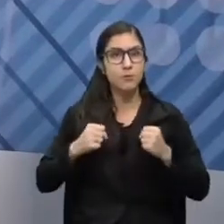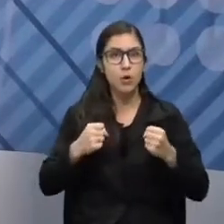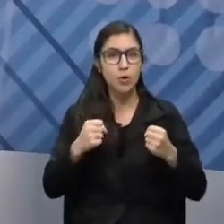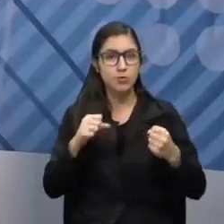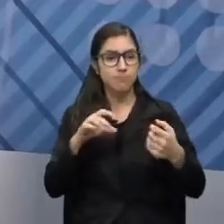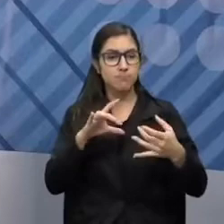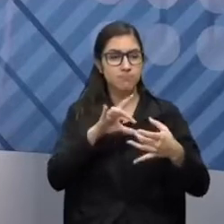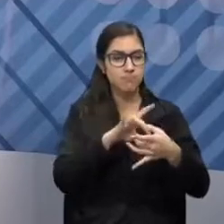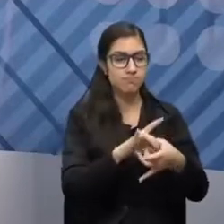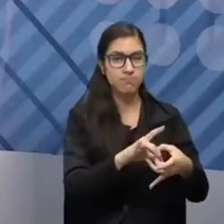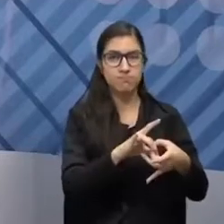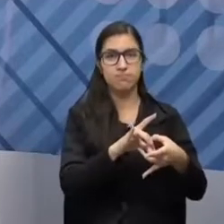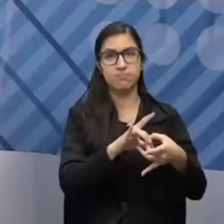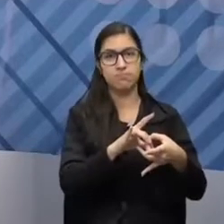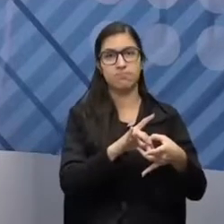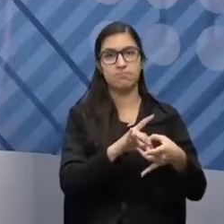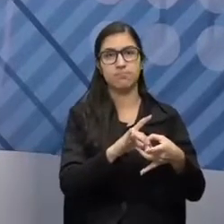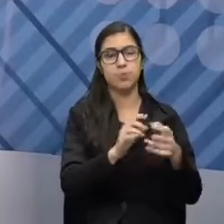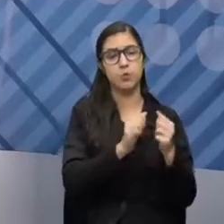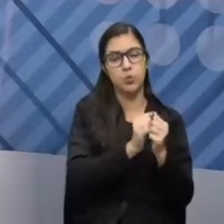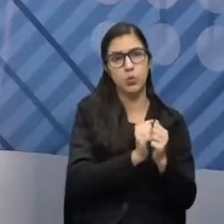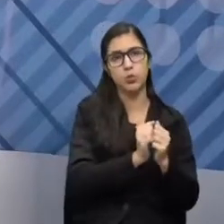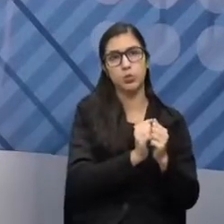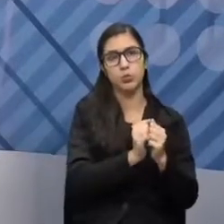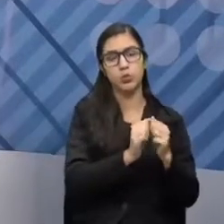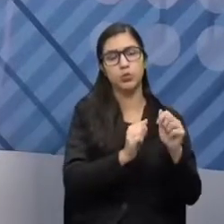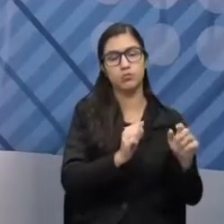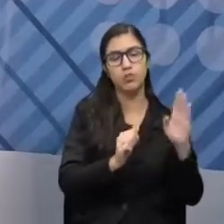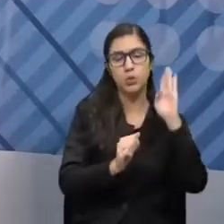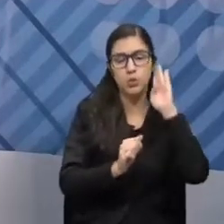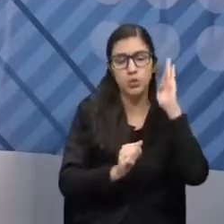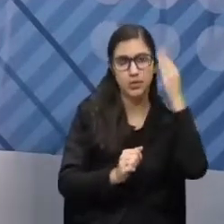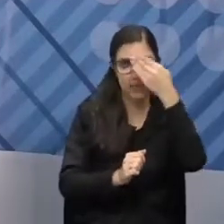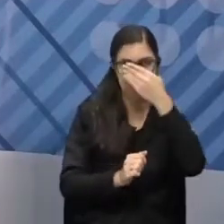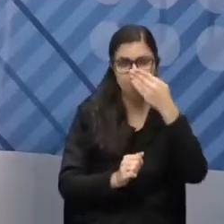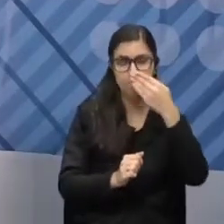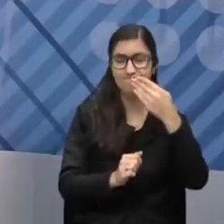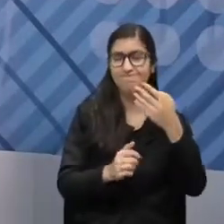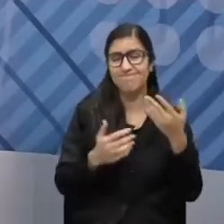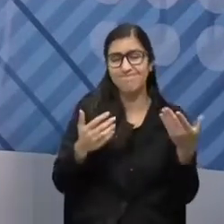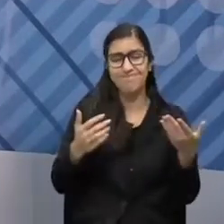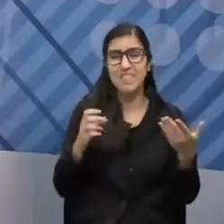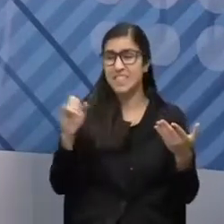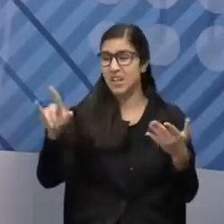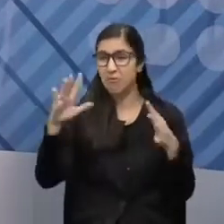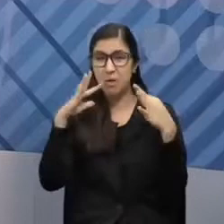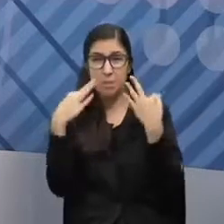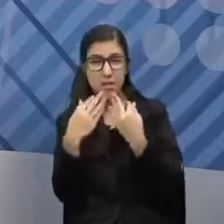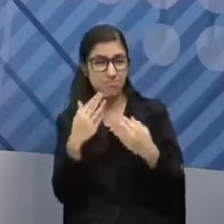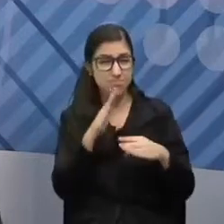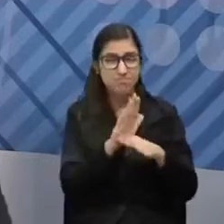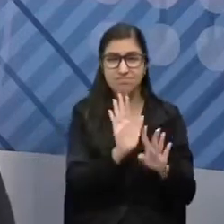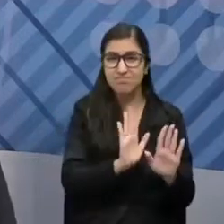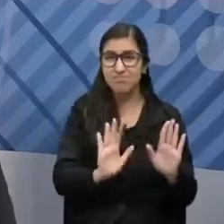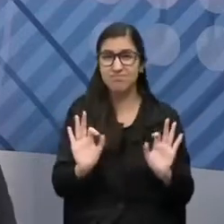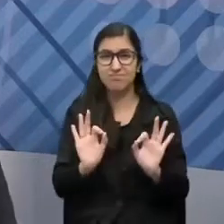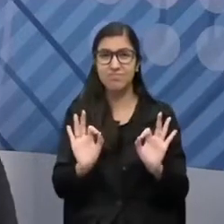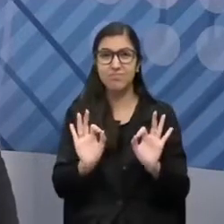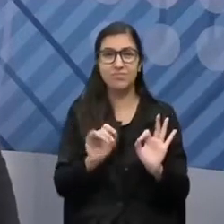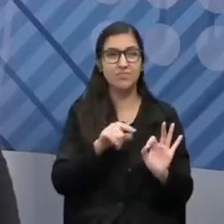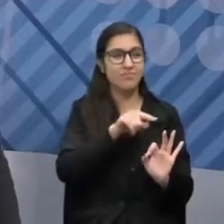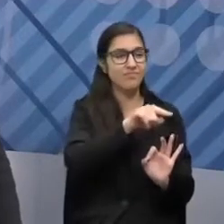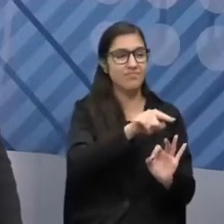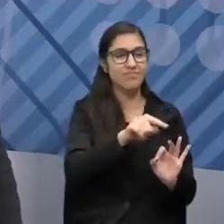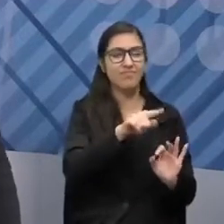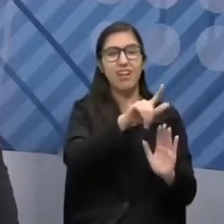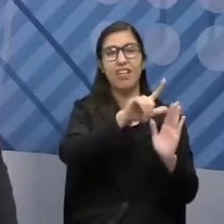alinhada, estreitada com o trabalho da pessoa com surdo-cegueira. Senão fica bem difícil, ele fica moroso,